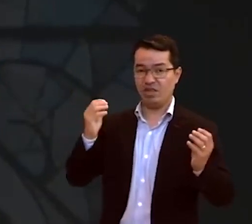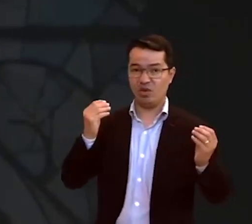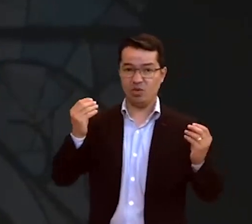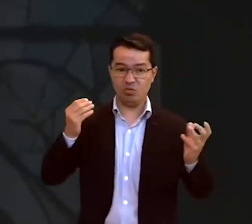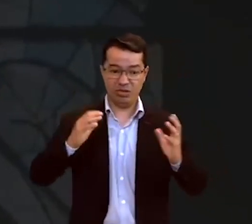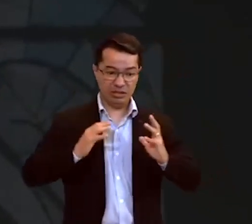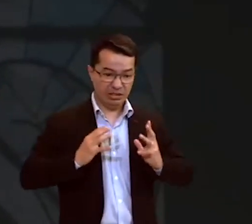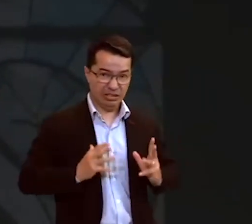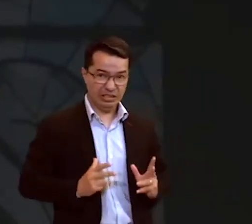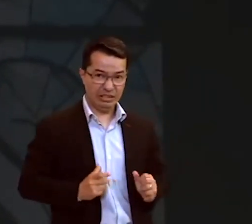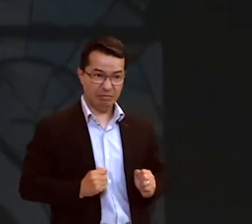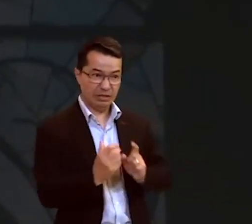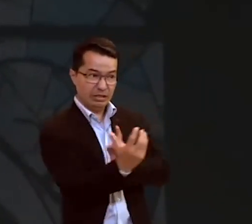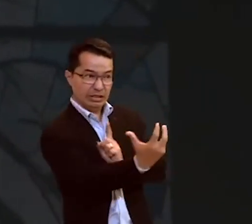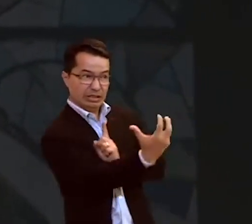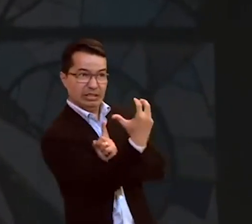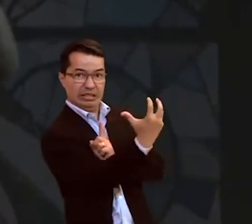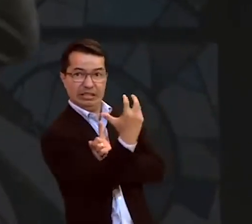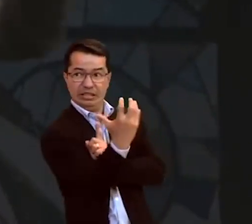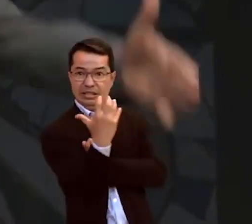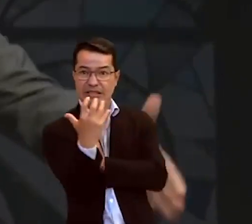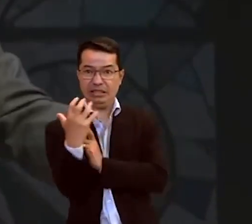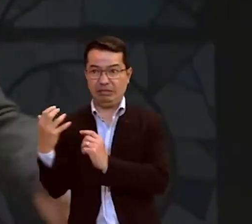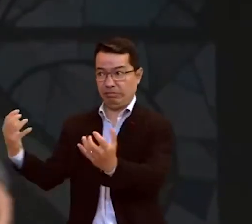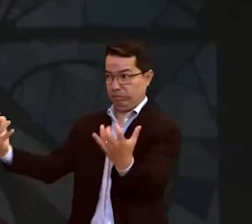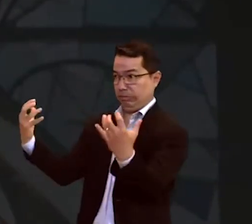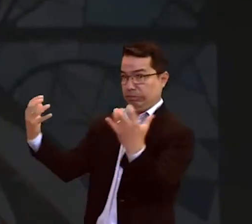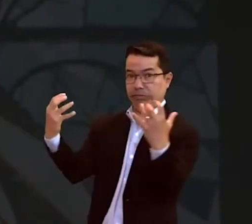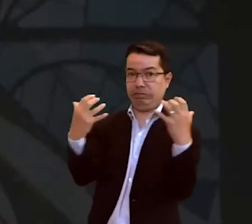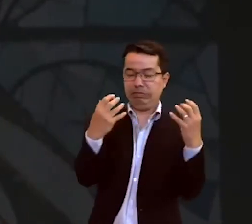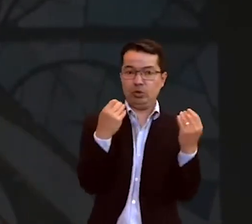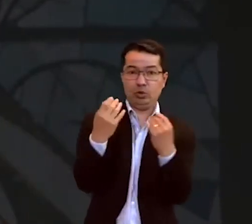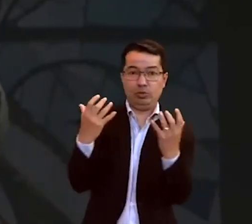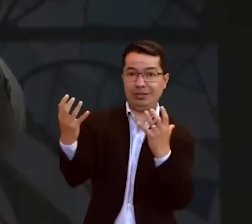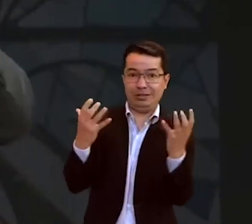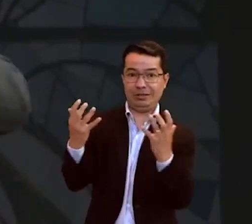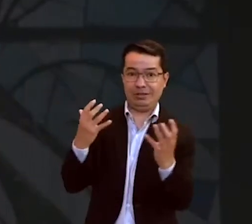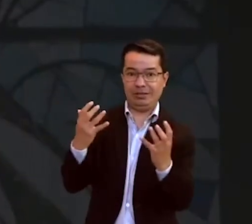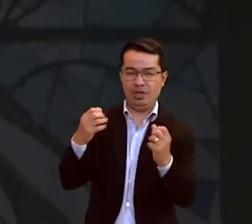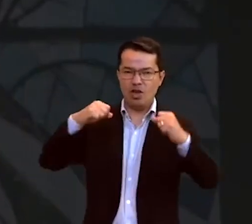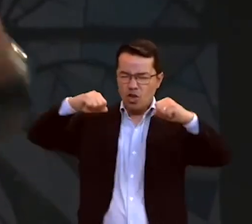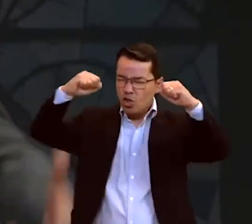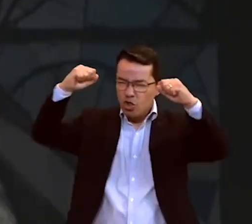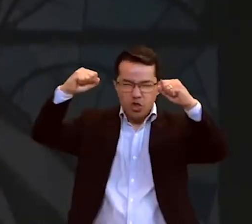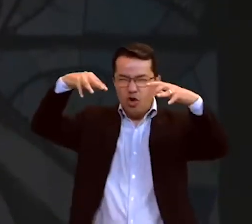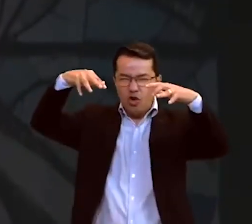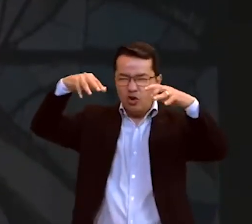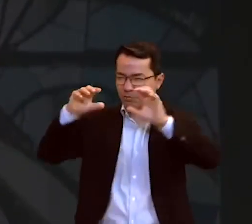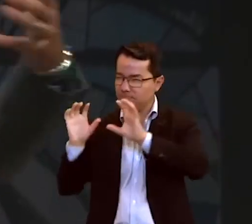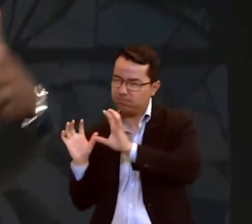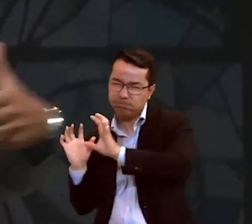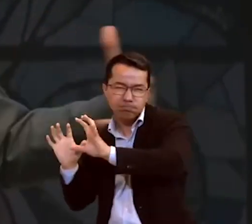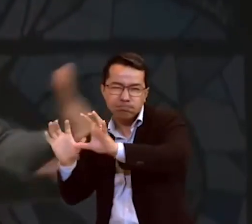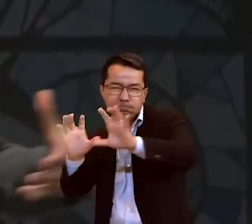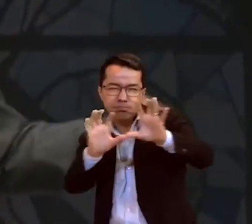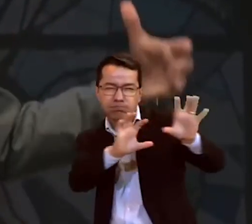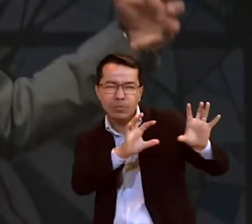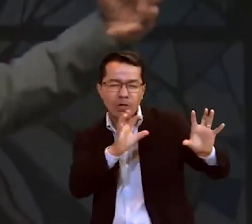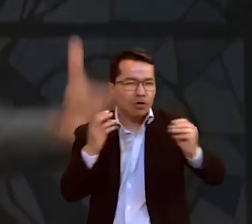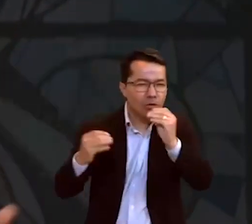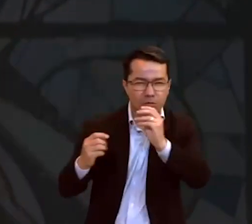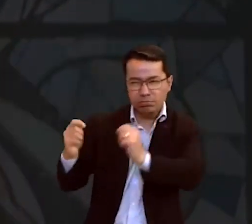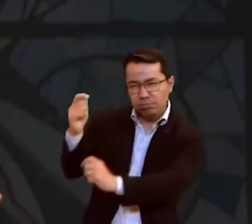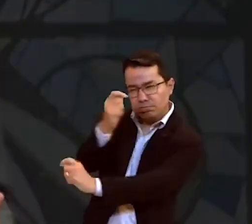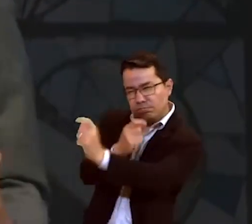meio universitário, a tantos bombardeios, como é que ela vai ser luz no meio daquelas trevas, como é que ela vai influenciar os seus amigos, ou as tentações que virão